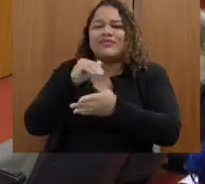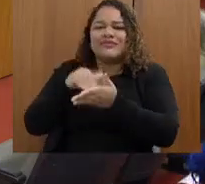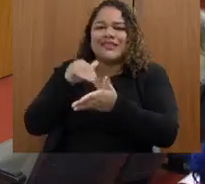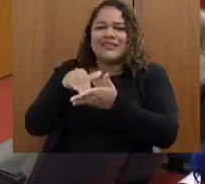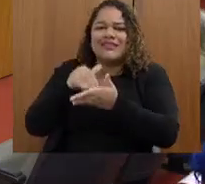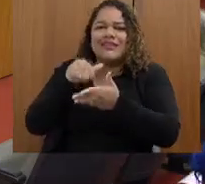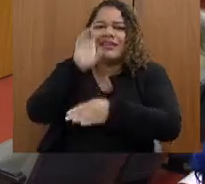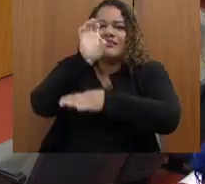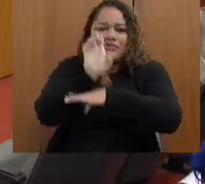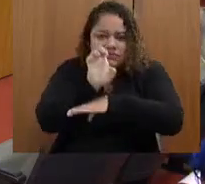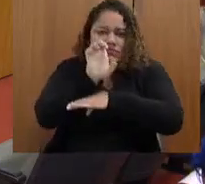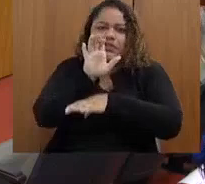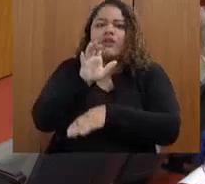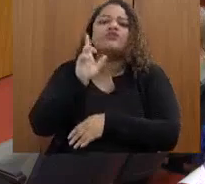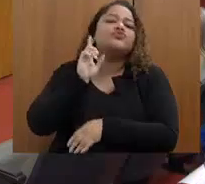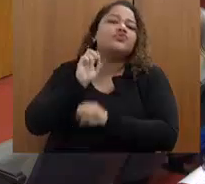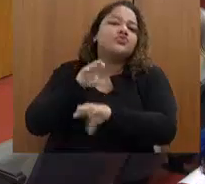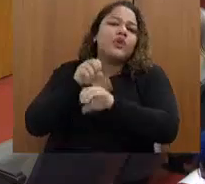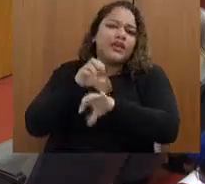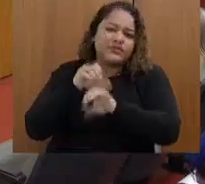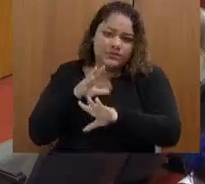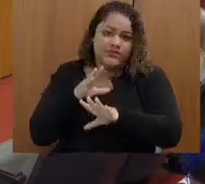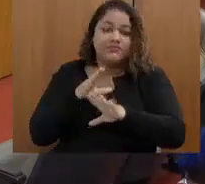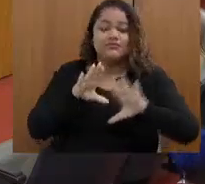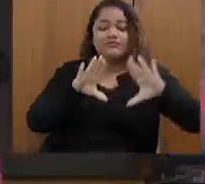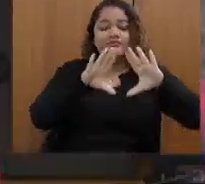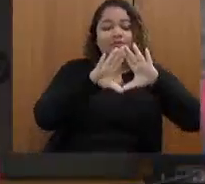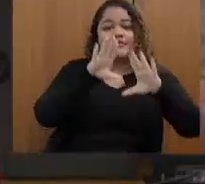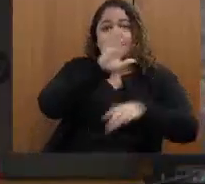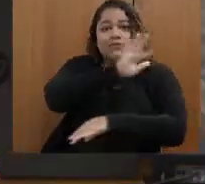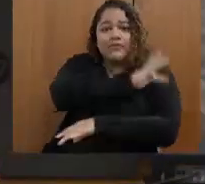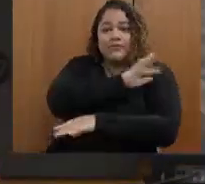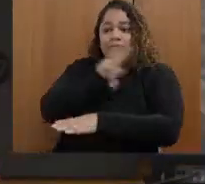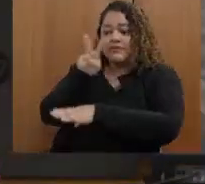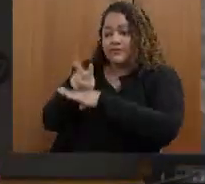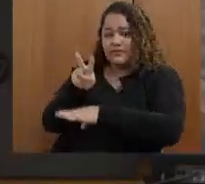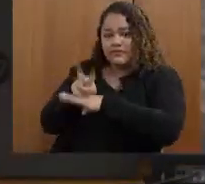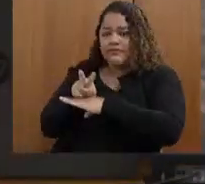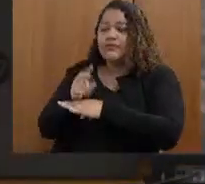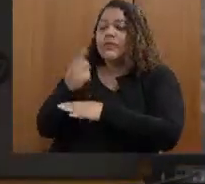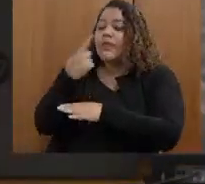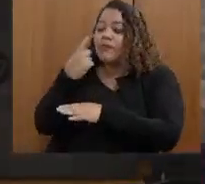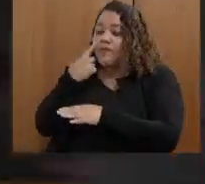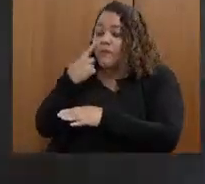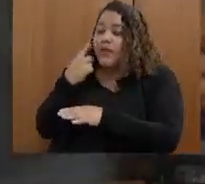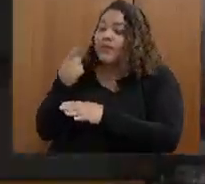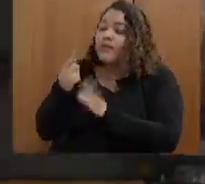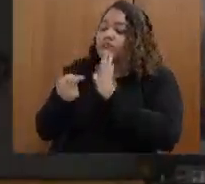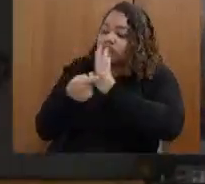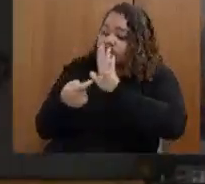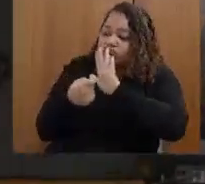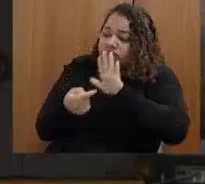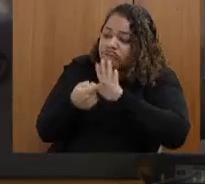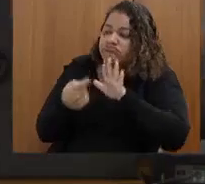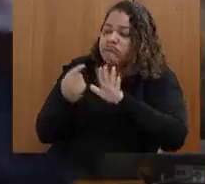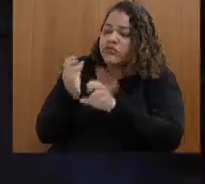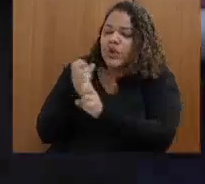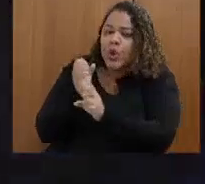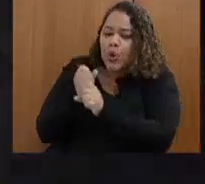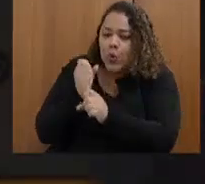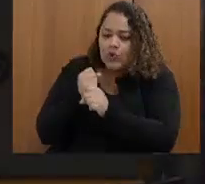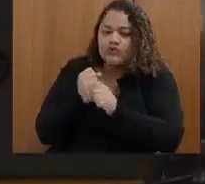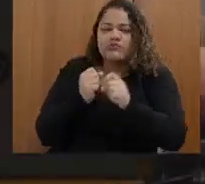âmbito do Assembleia fiscaliza prestação de contas Considerando o período de Primeiro de Janeiro há 31 de Maio de